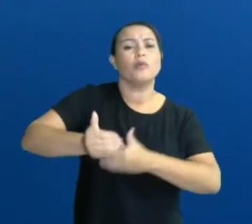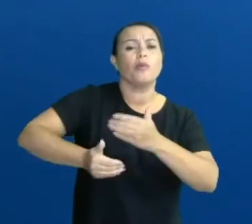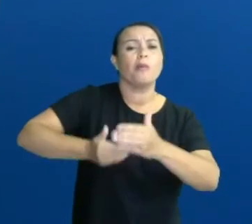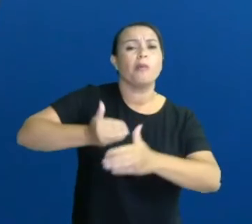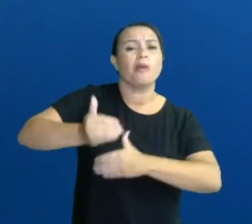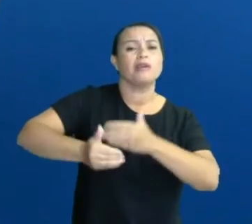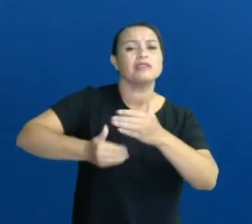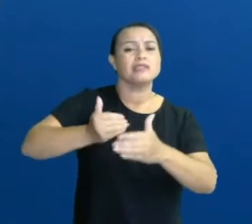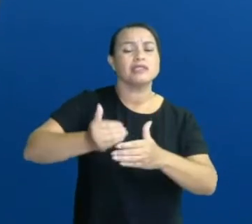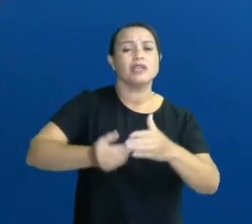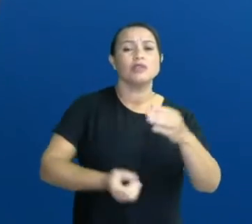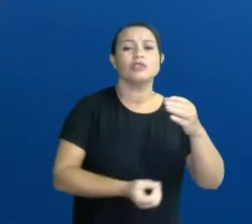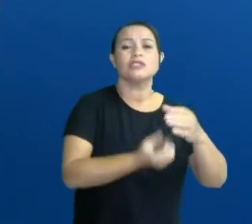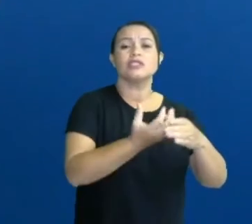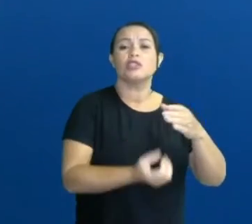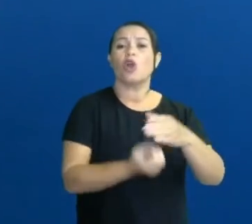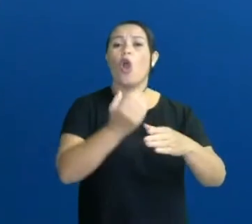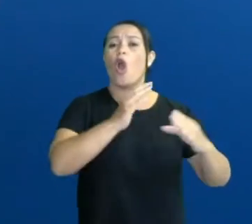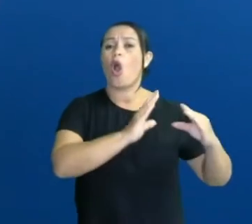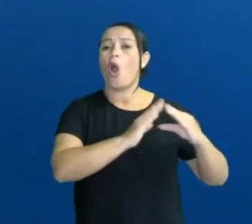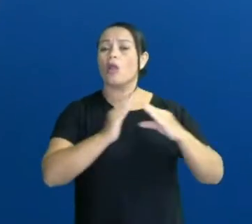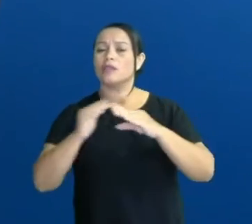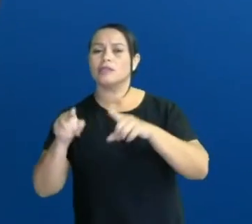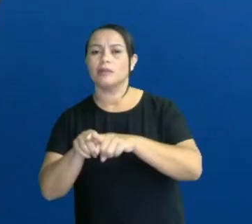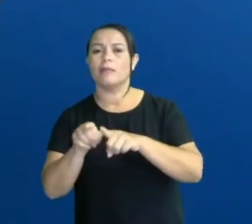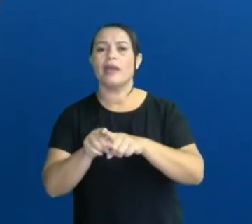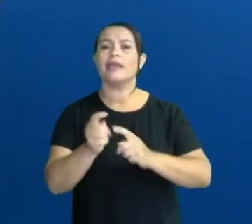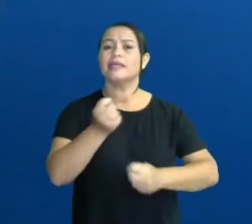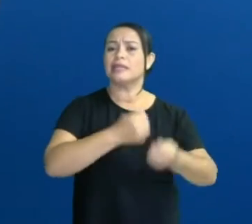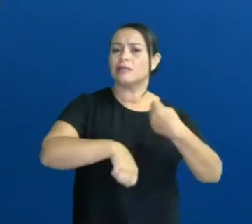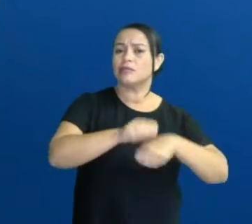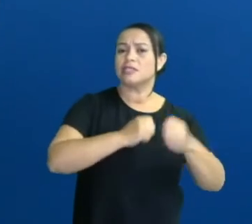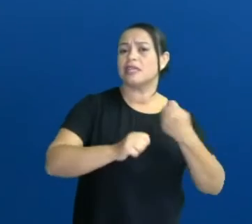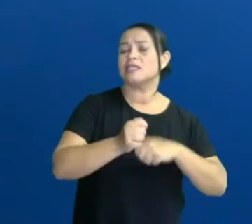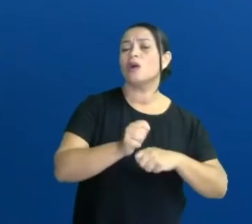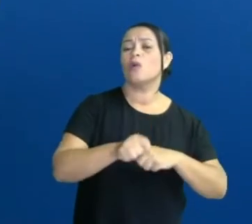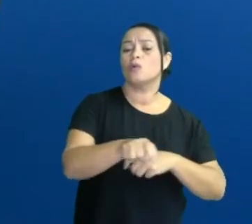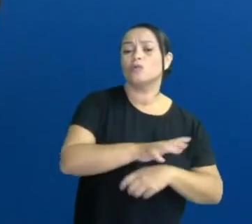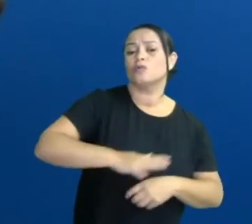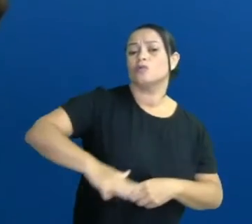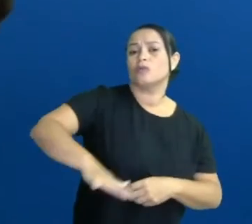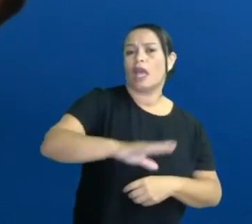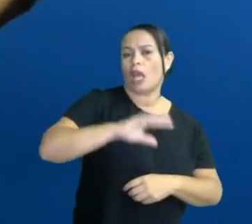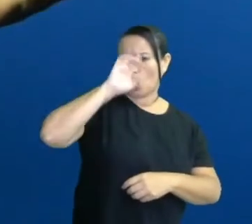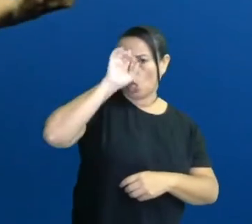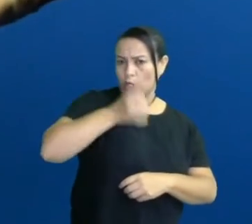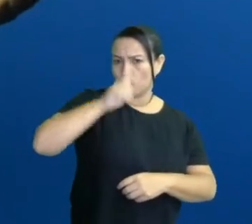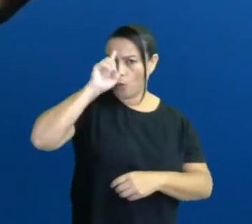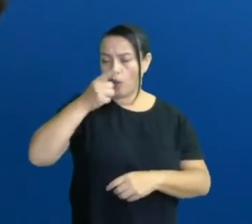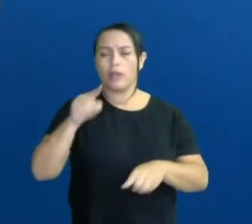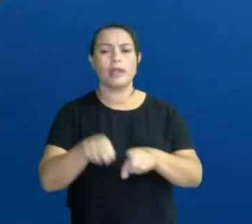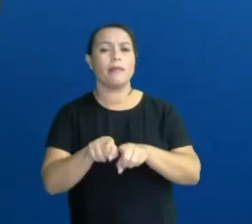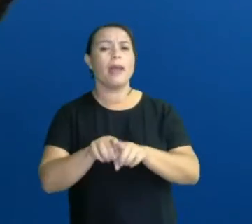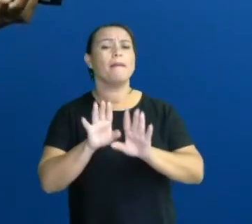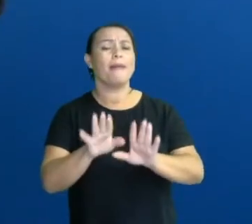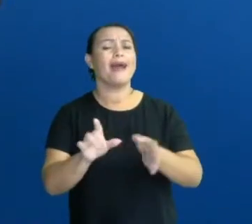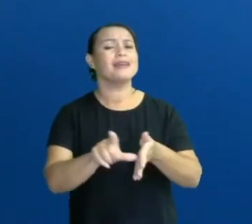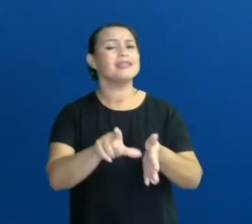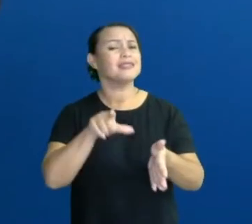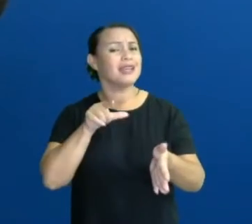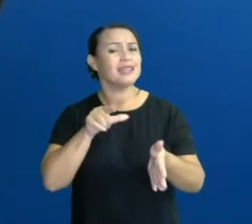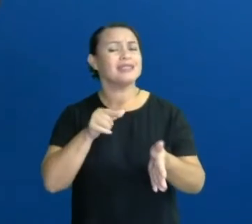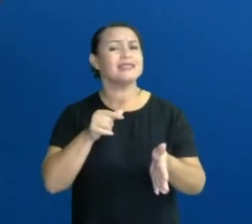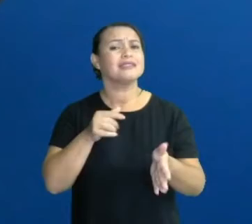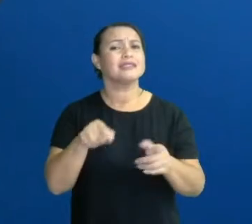de colonização e de administração do território. Mas não quer dizer que antes, até mesmo